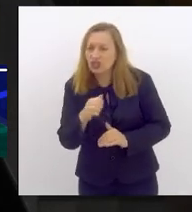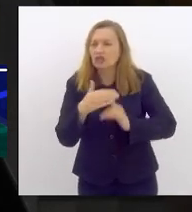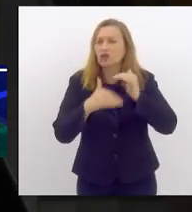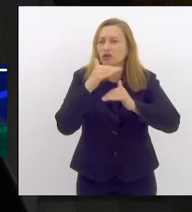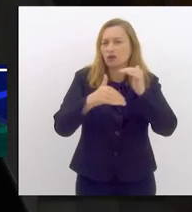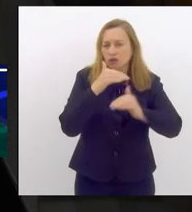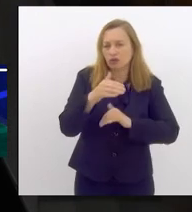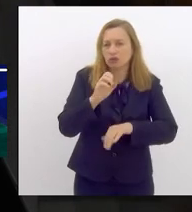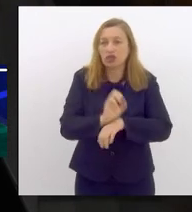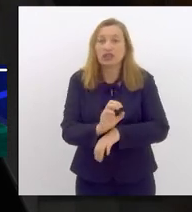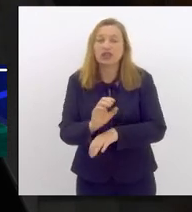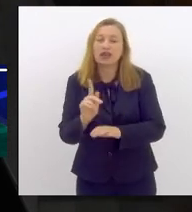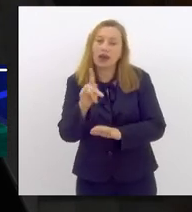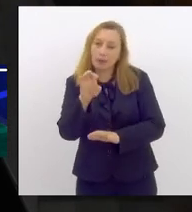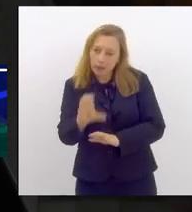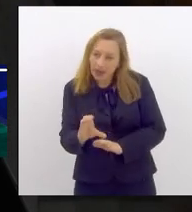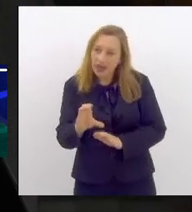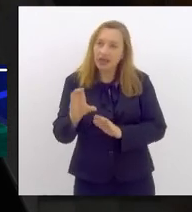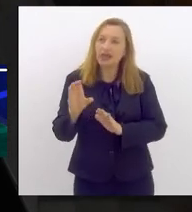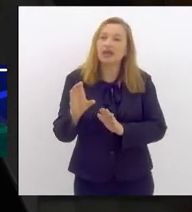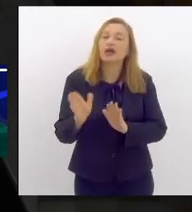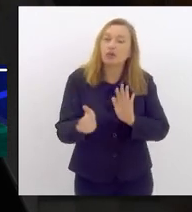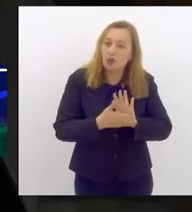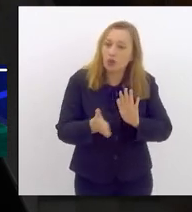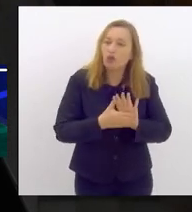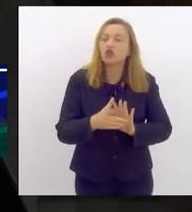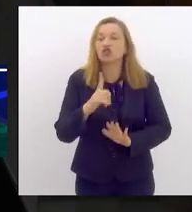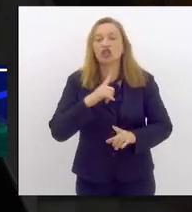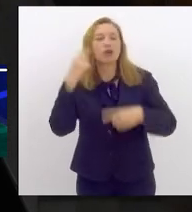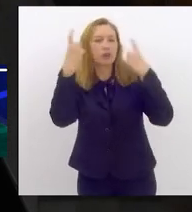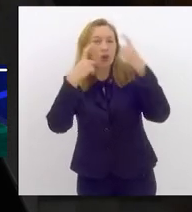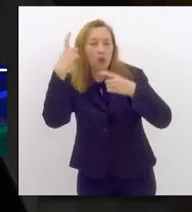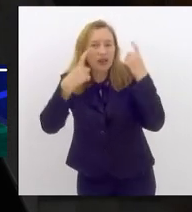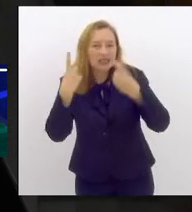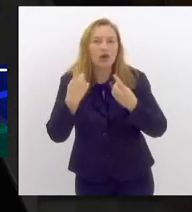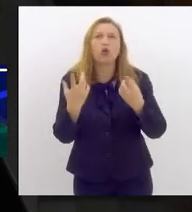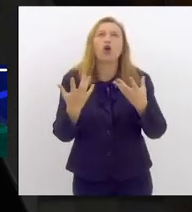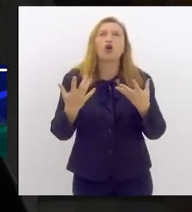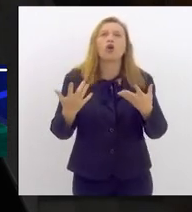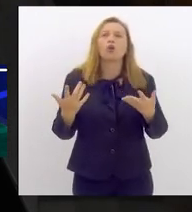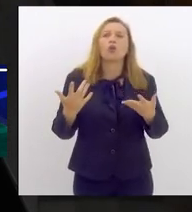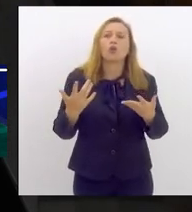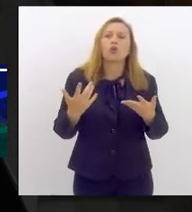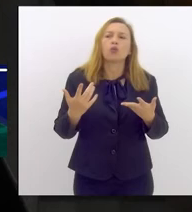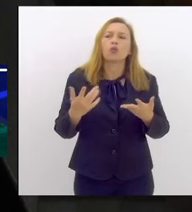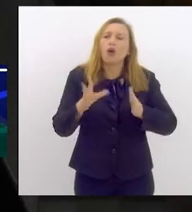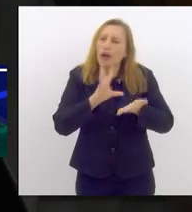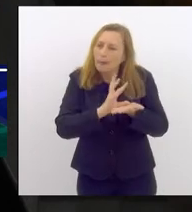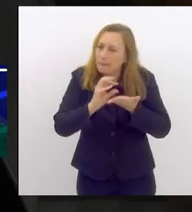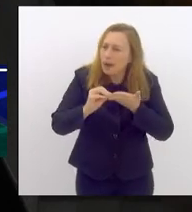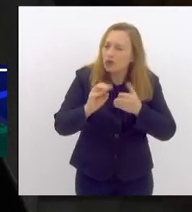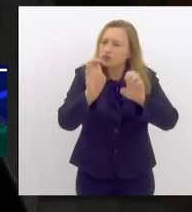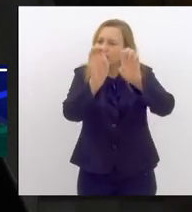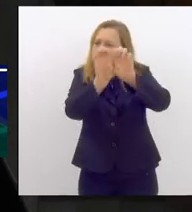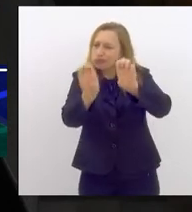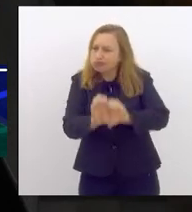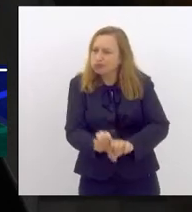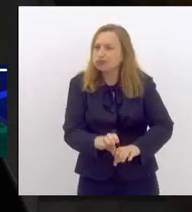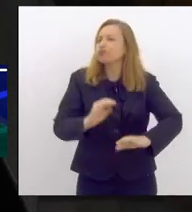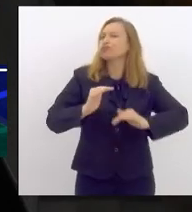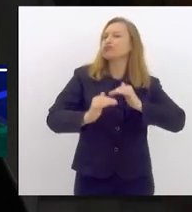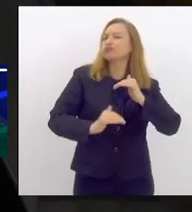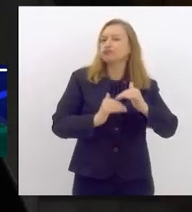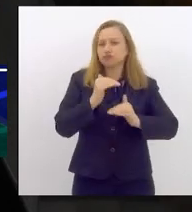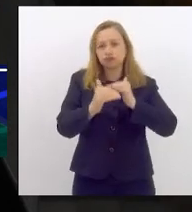propõe Exatamente isso para o estado passa a ter preocupações com uma uma pauta estruturante de